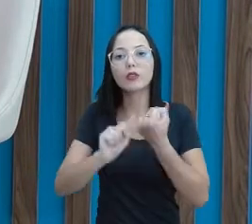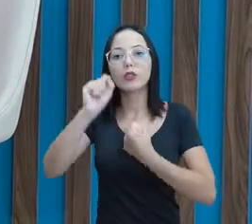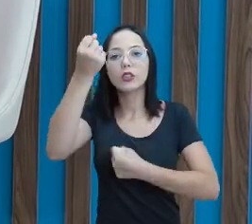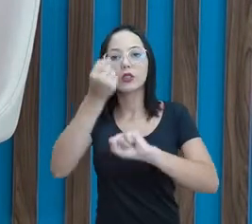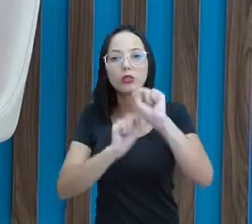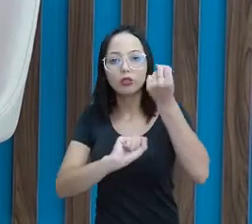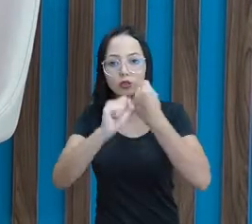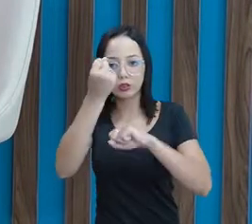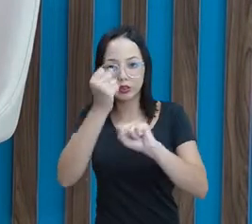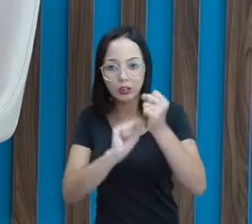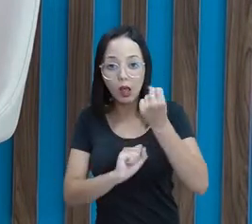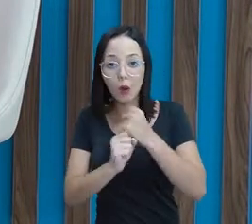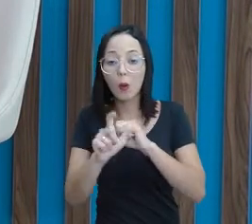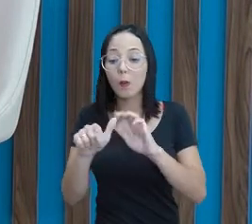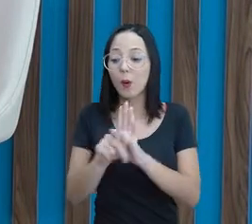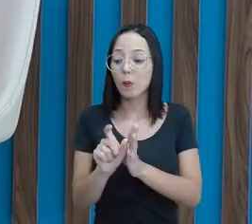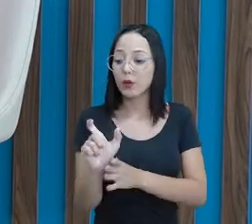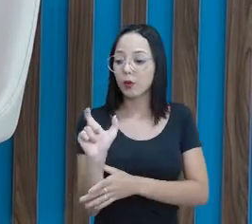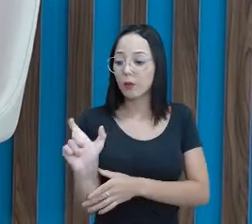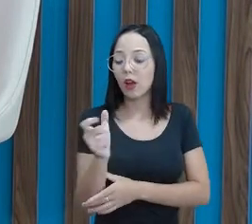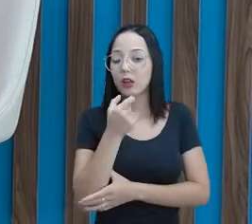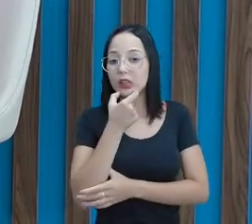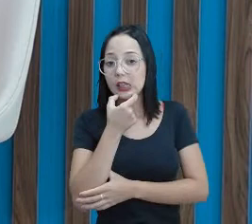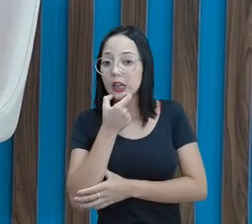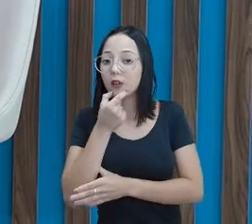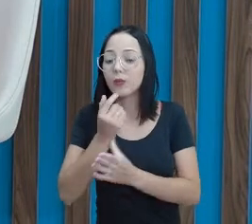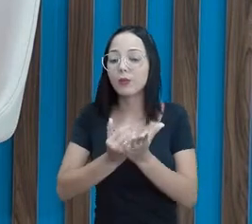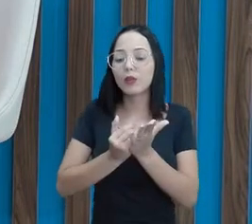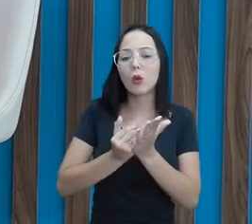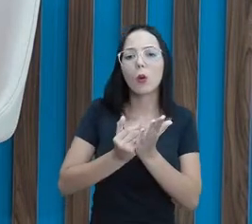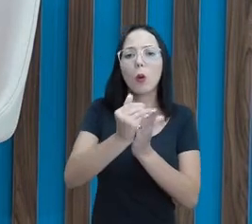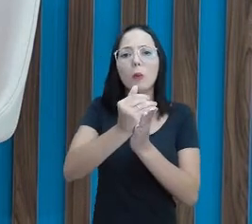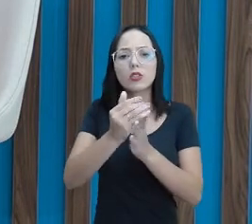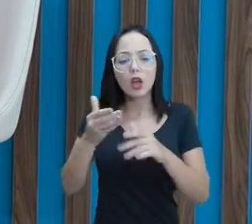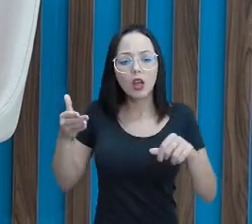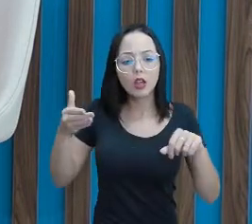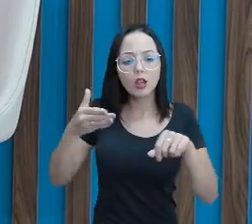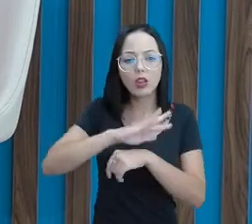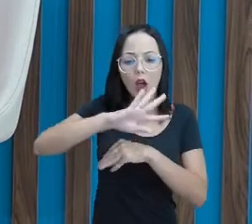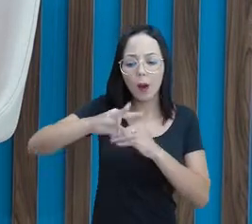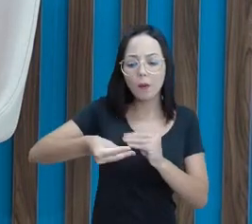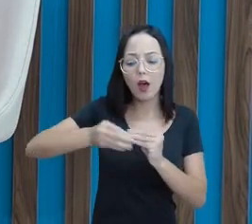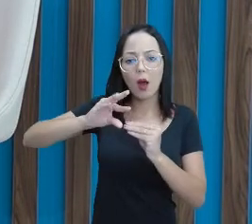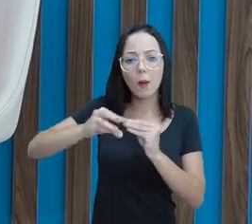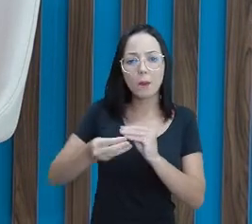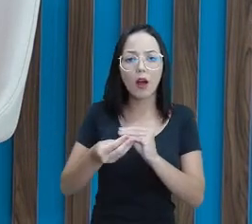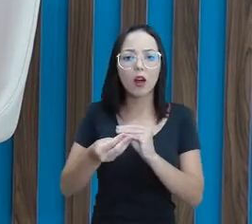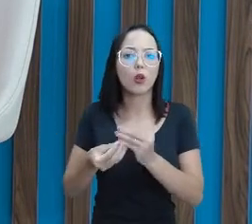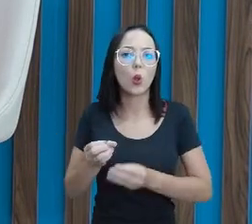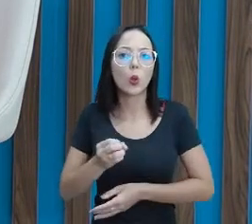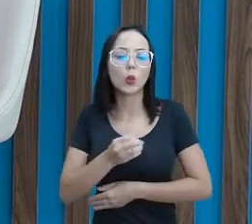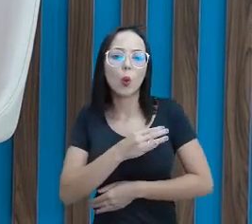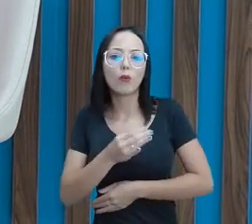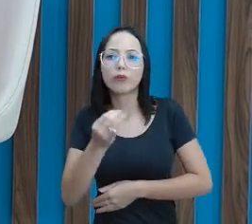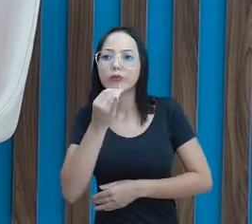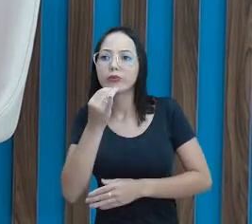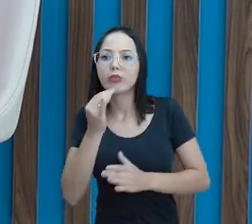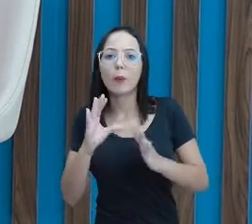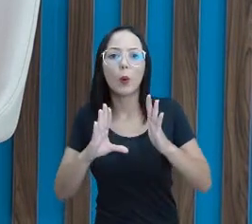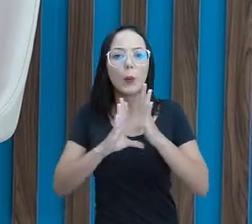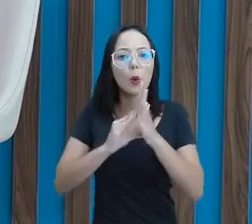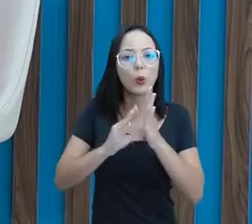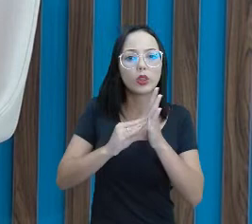esse pioneirismo inglês, onde eles vão começar a implementar esse novo, digamos assim, modelo